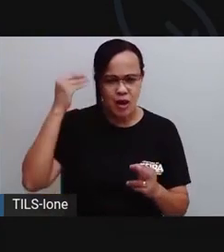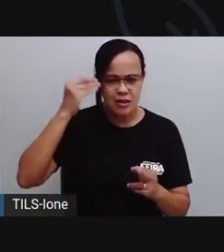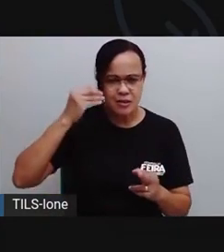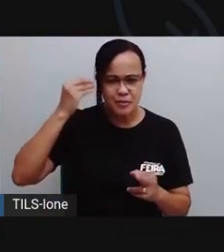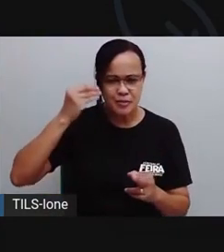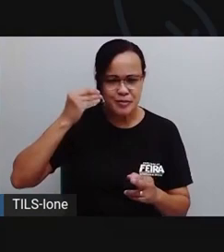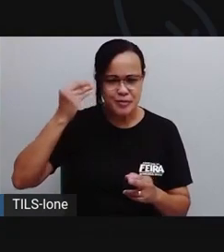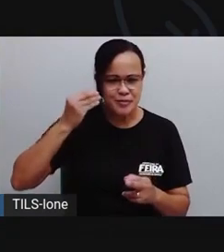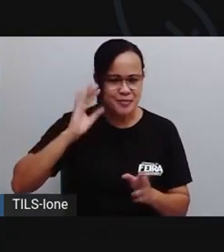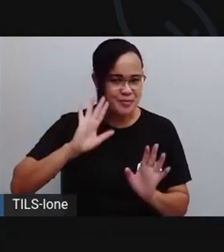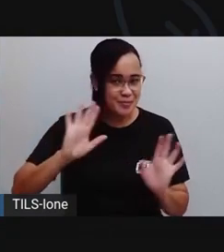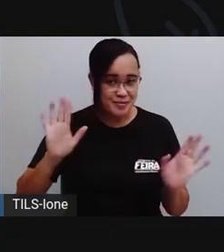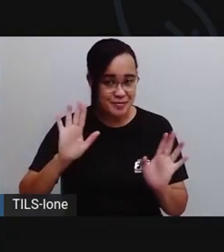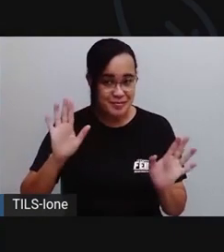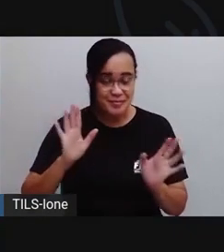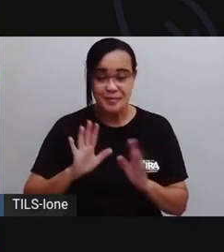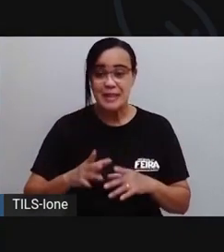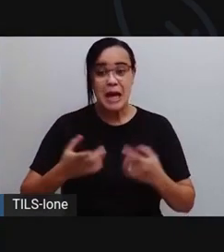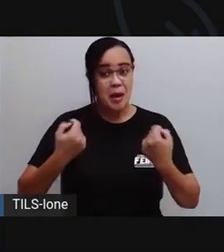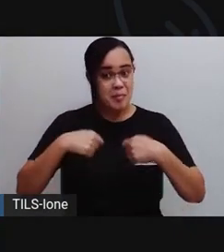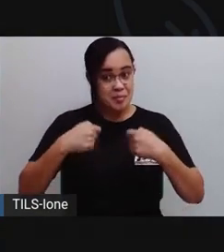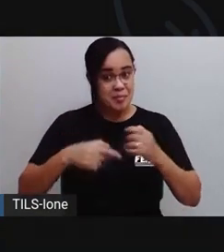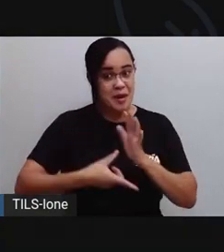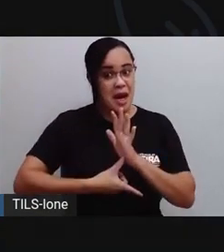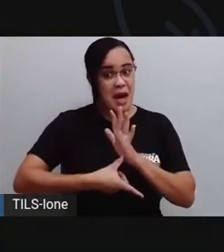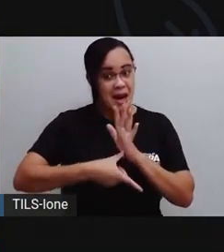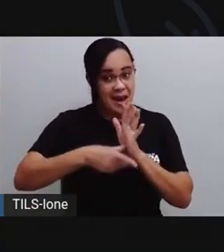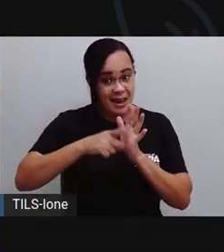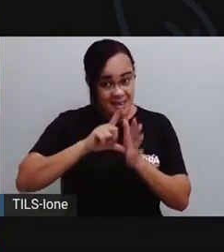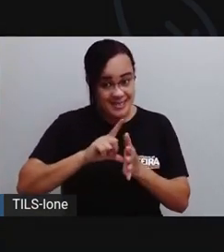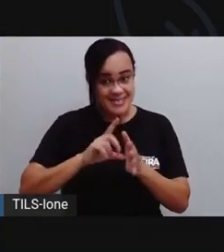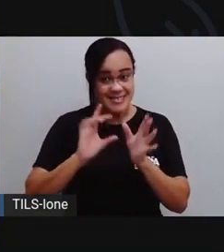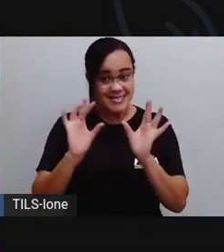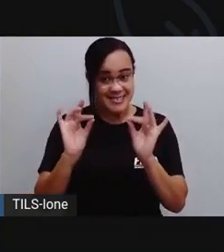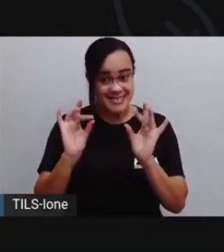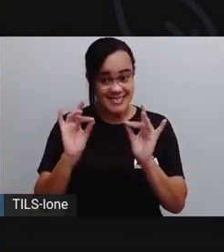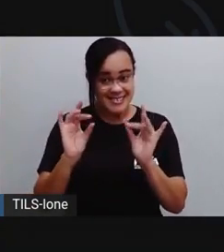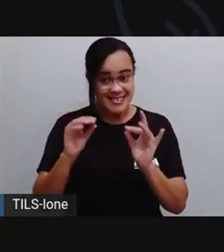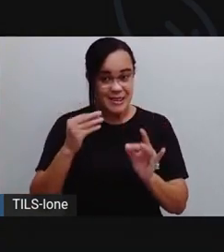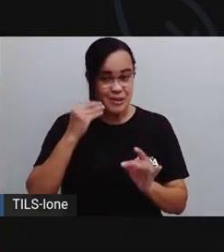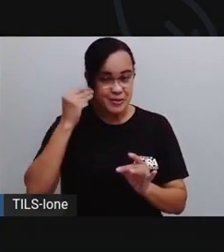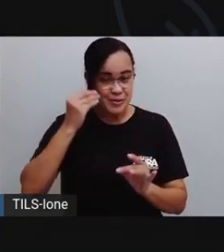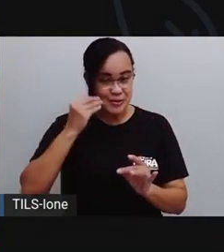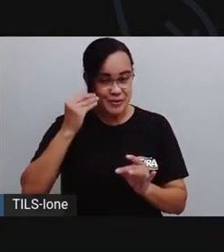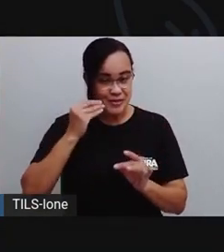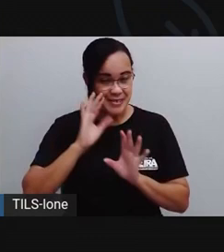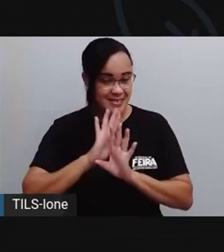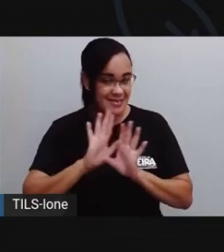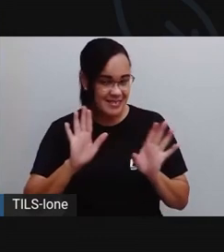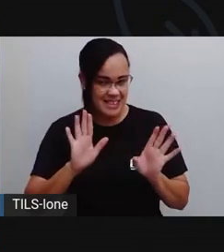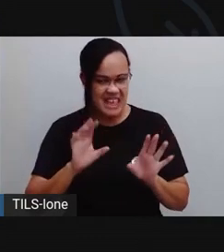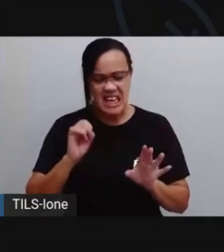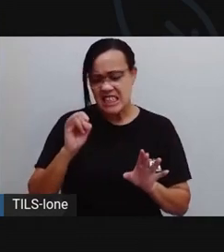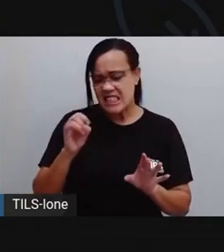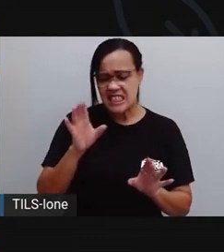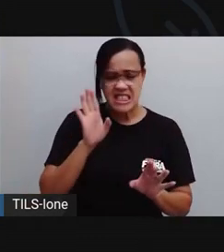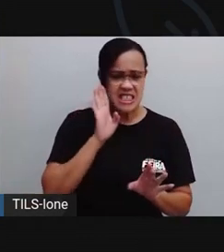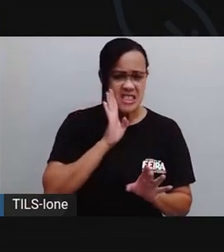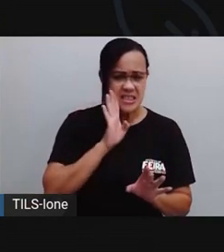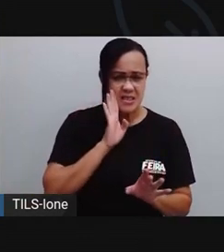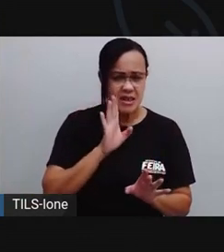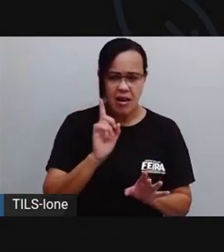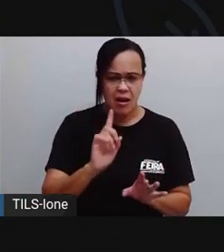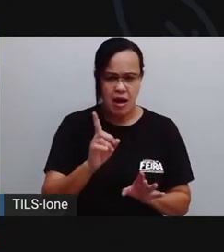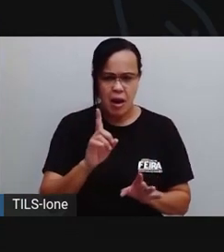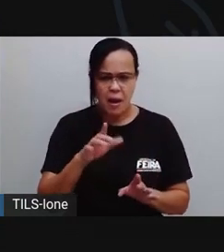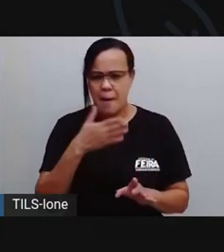colar, inclusive, viu, gente? Porque senão você pode fazer o teste, né? E aí você pode falar assim, ah, não ficou legal desse jeito, acho que é melhor.